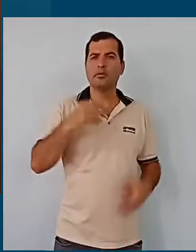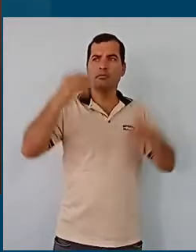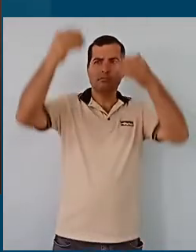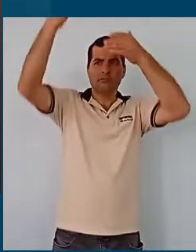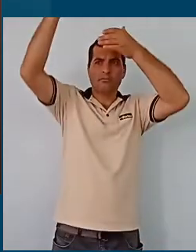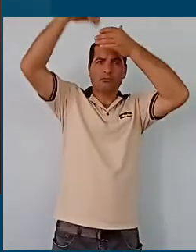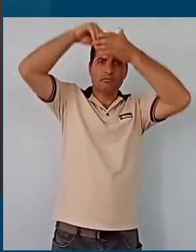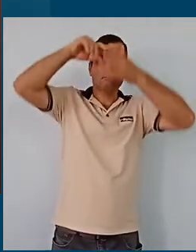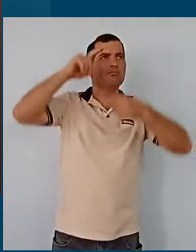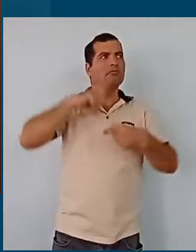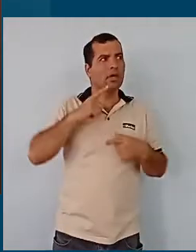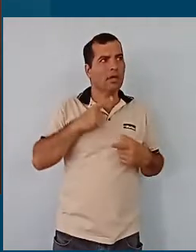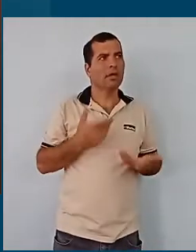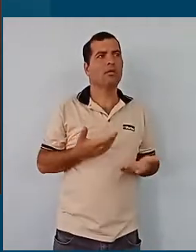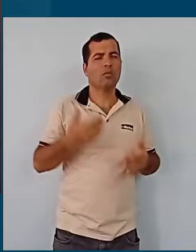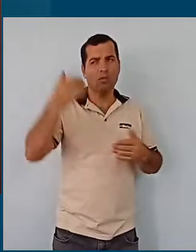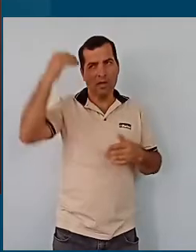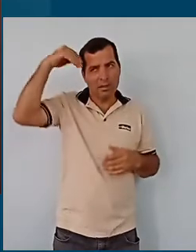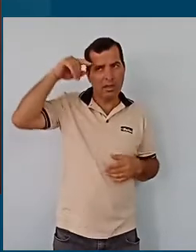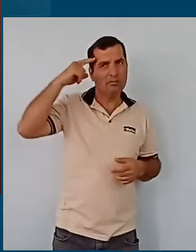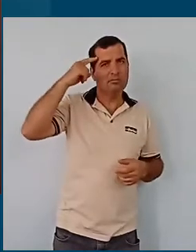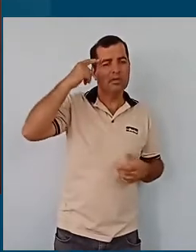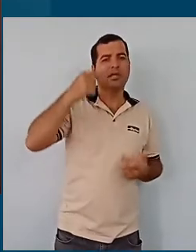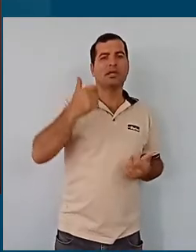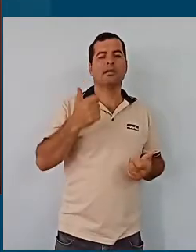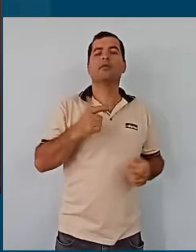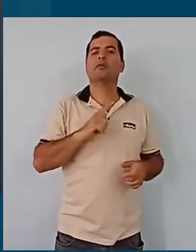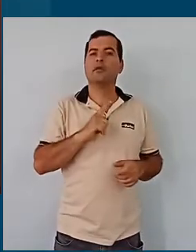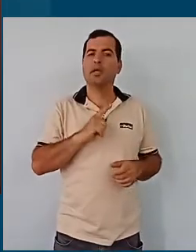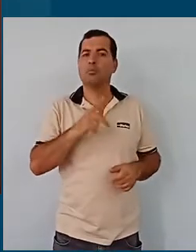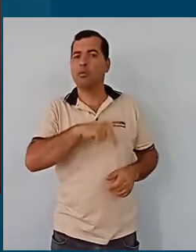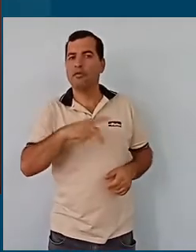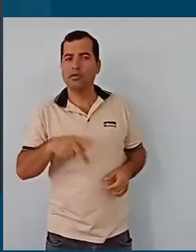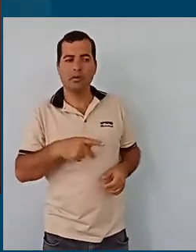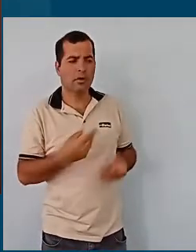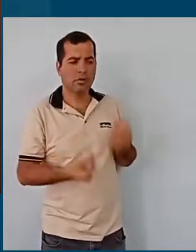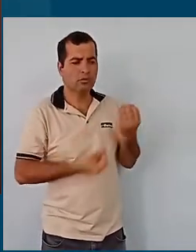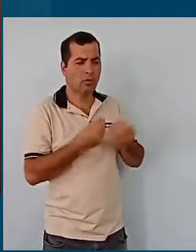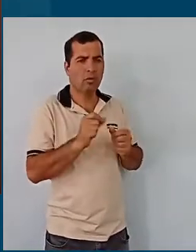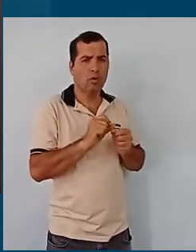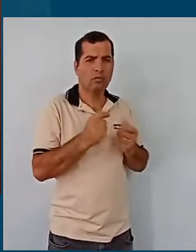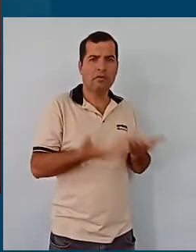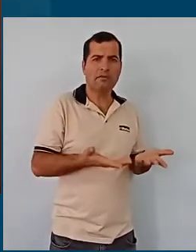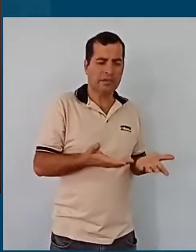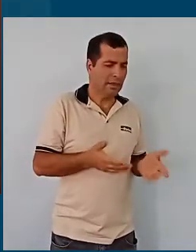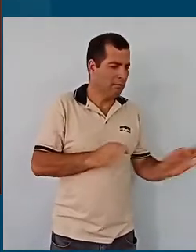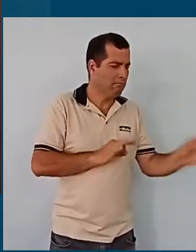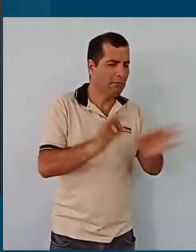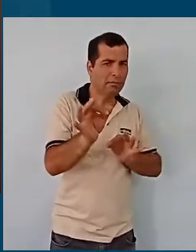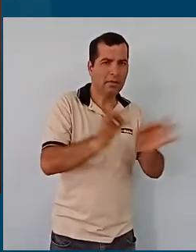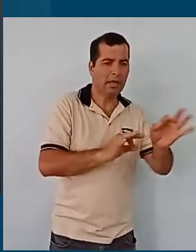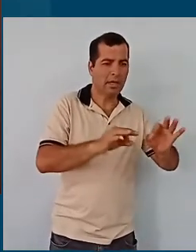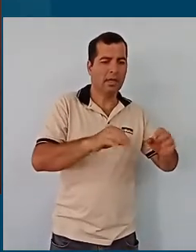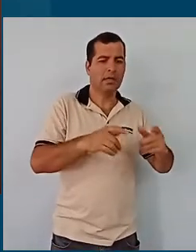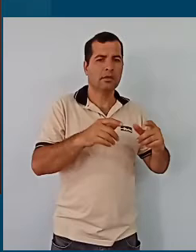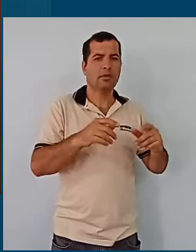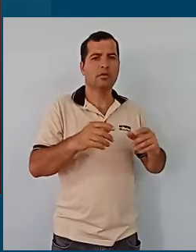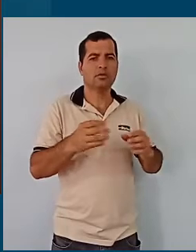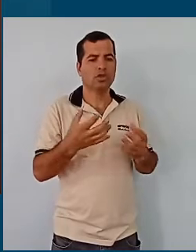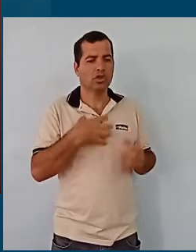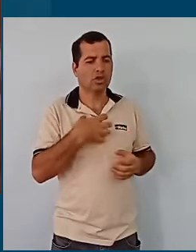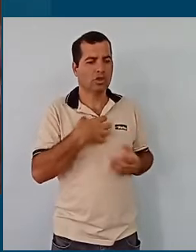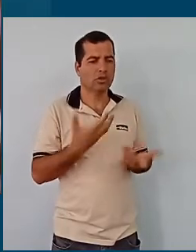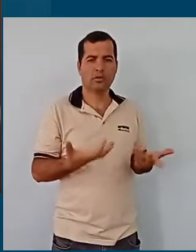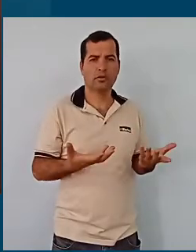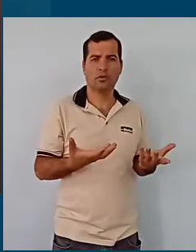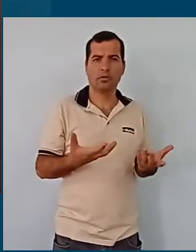professores, as orientações, as diretrizes de como deve ser o clima na nossa escola, de